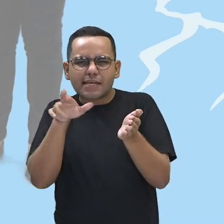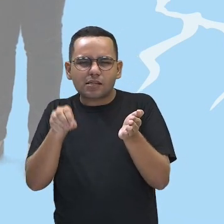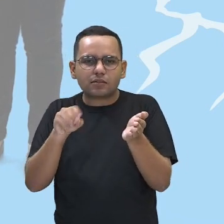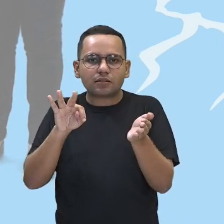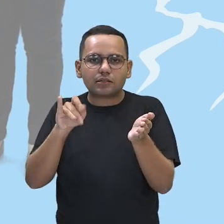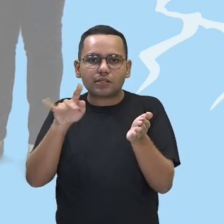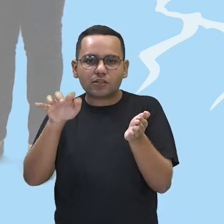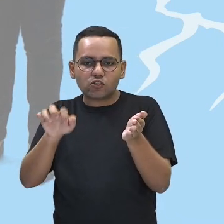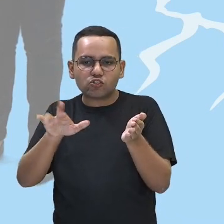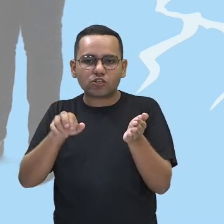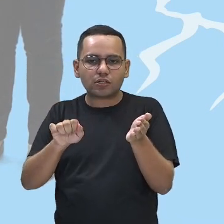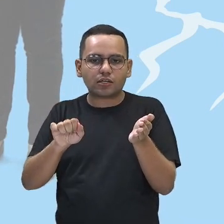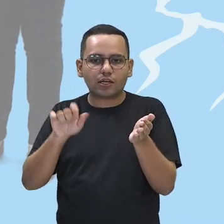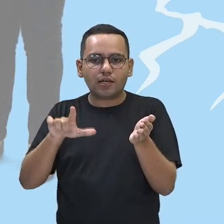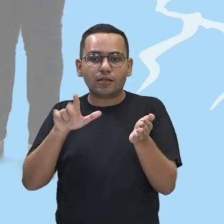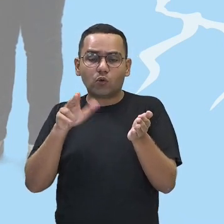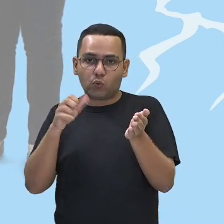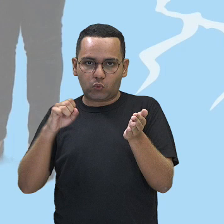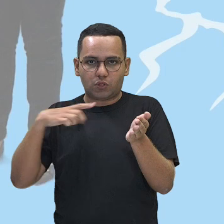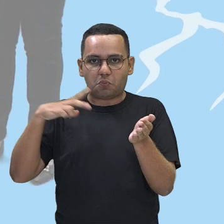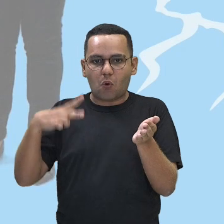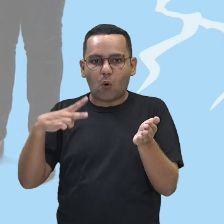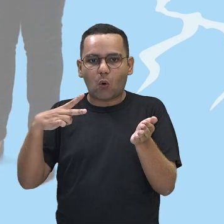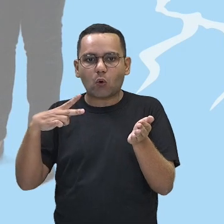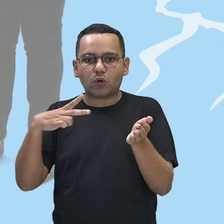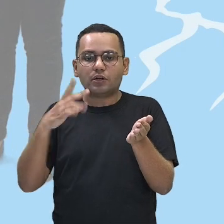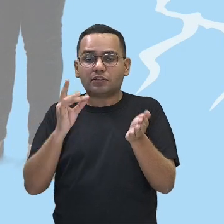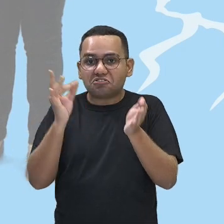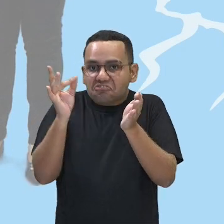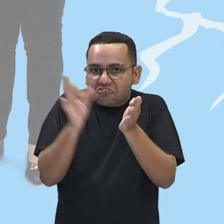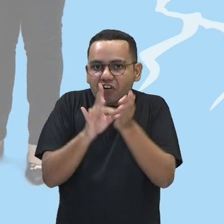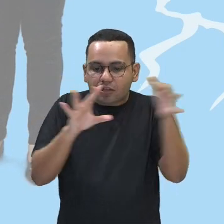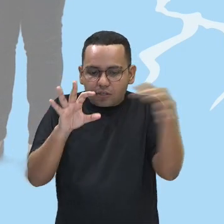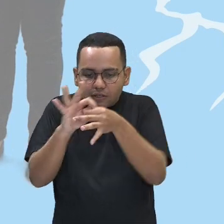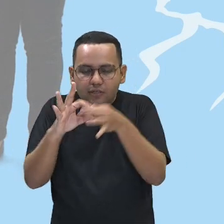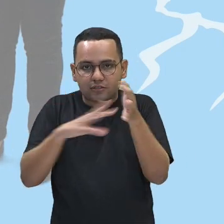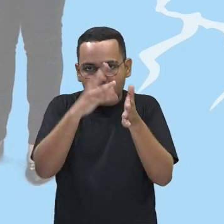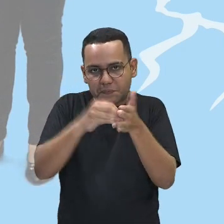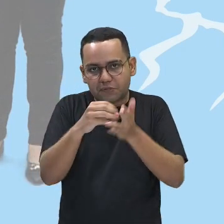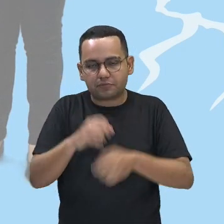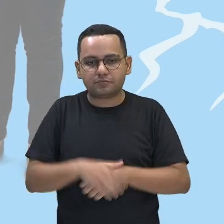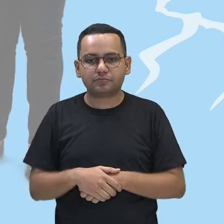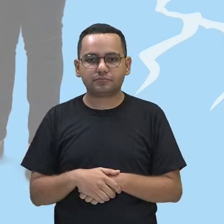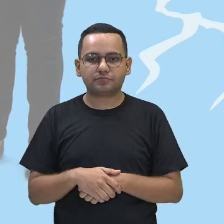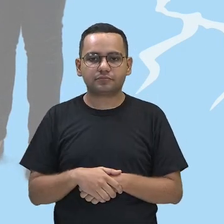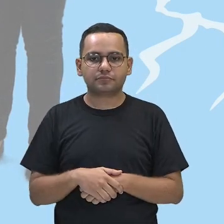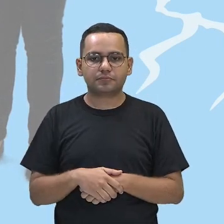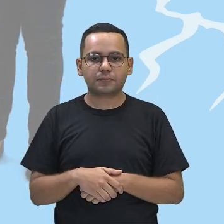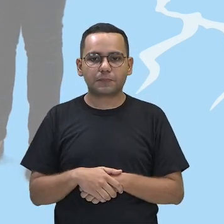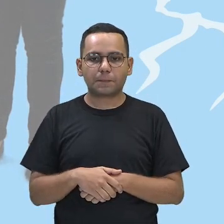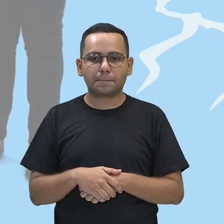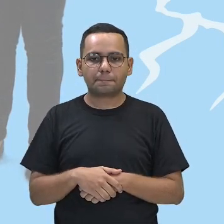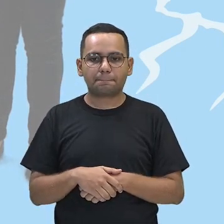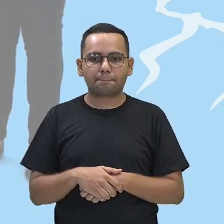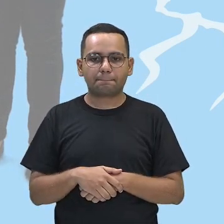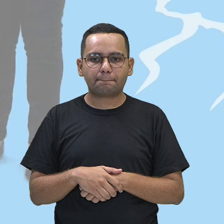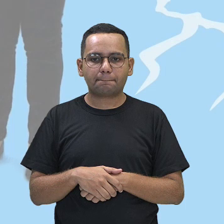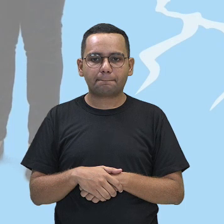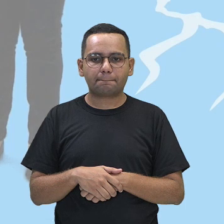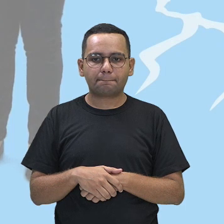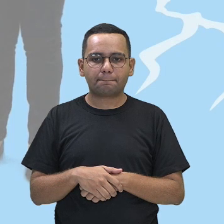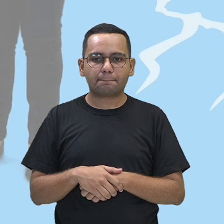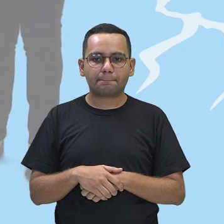coroa lusa para reivindicar a posse da Amazônia. A incursão estabeleceu as